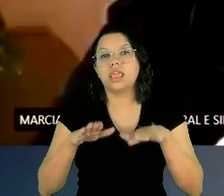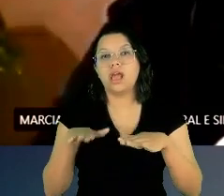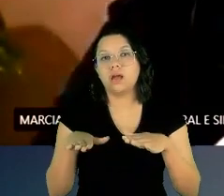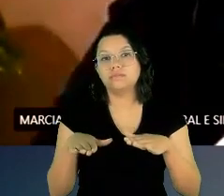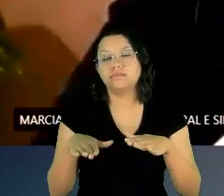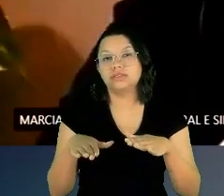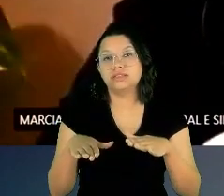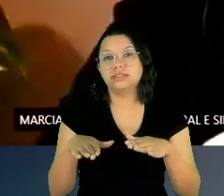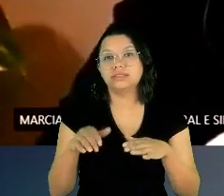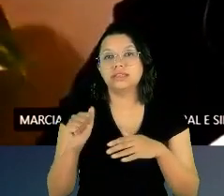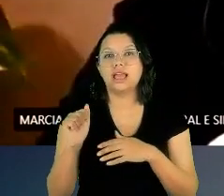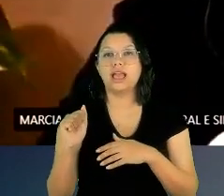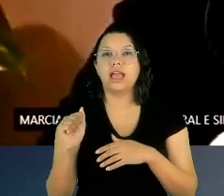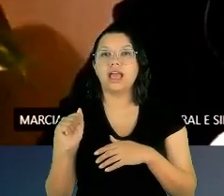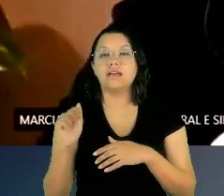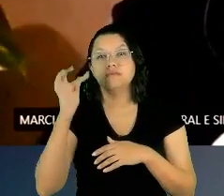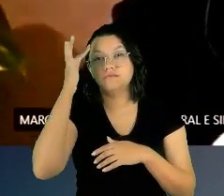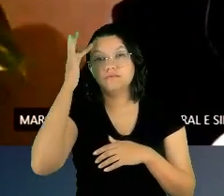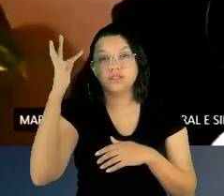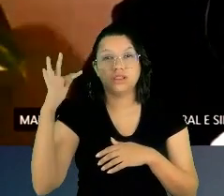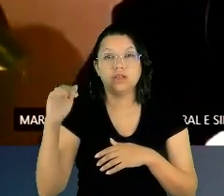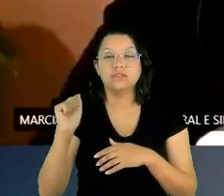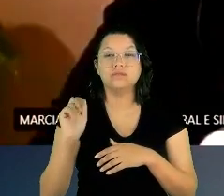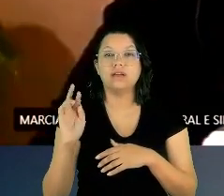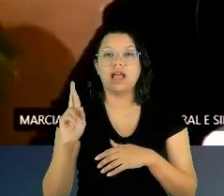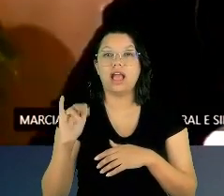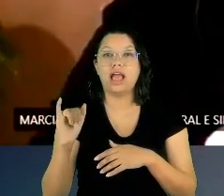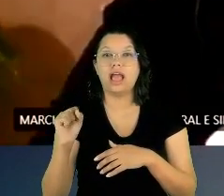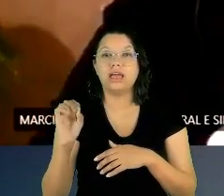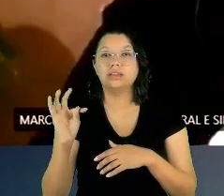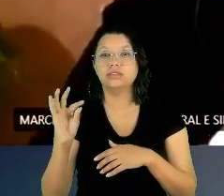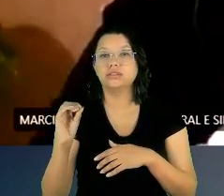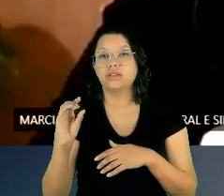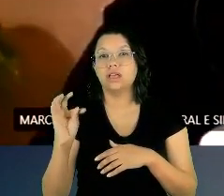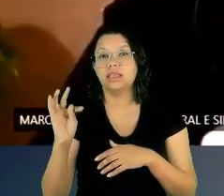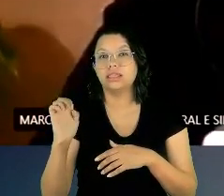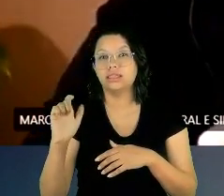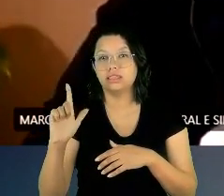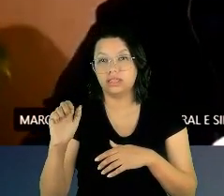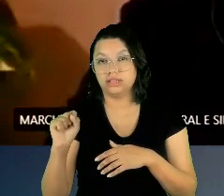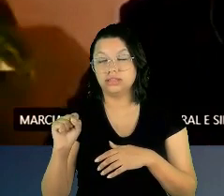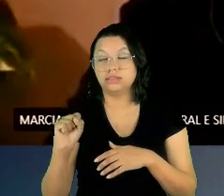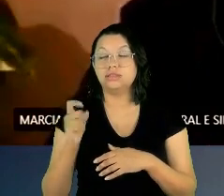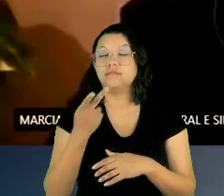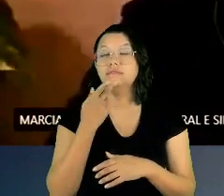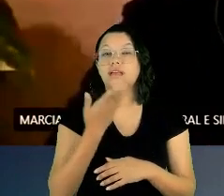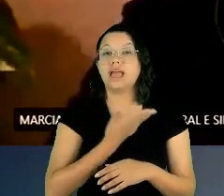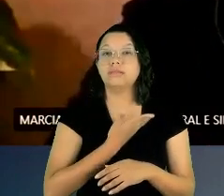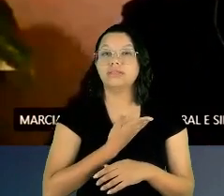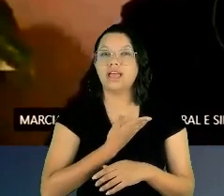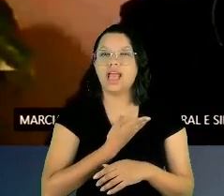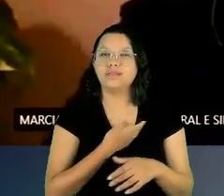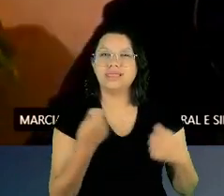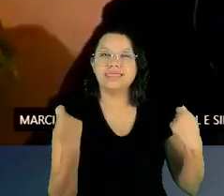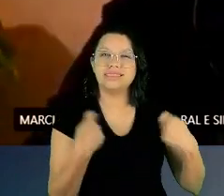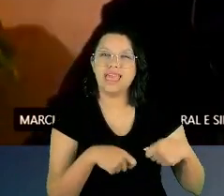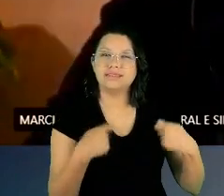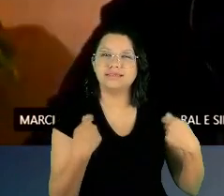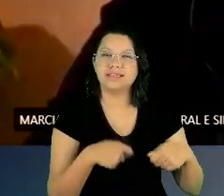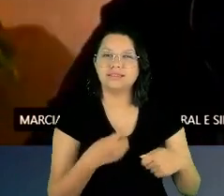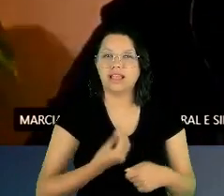acaso, talvez, que Aristóteles tenha dito que a amizade é o que há de